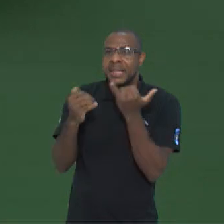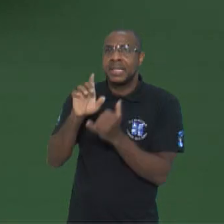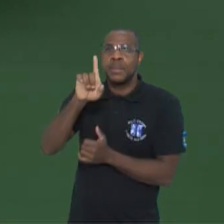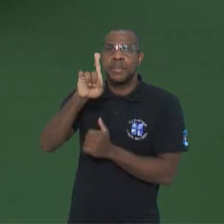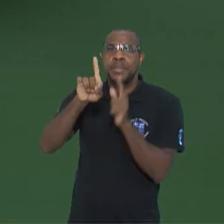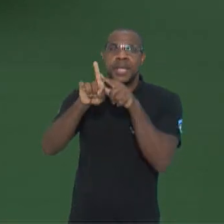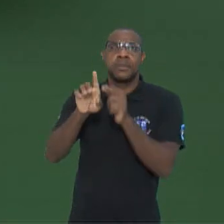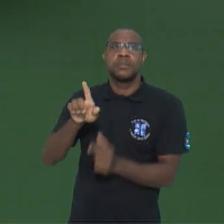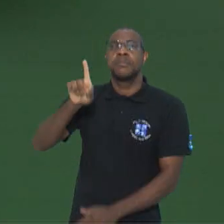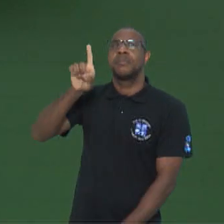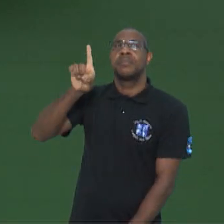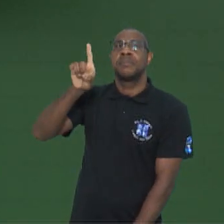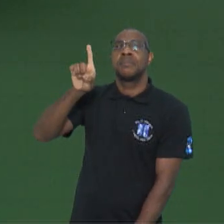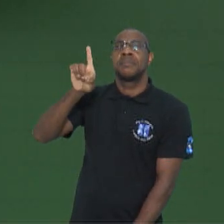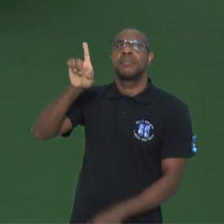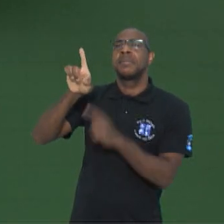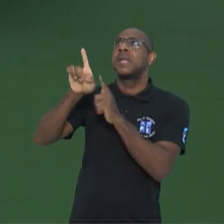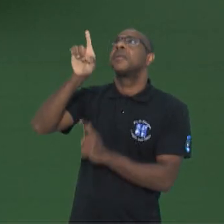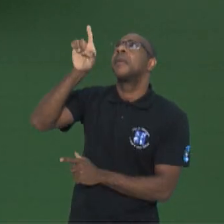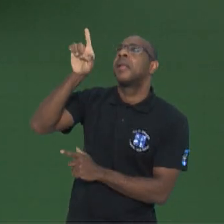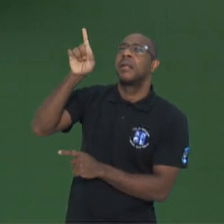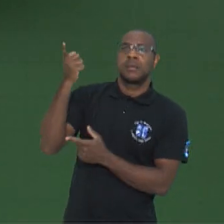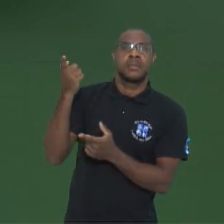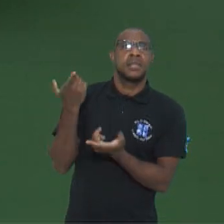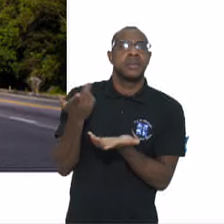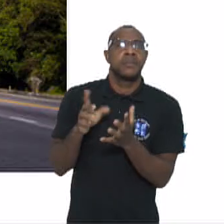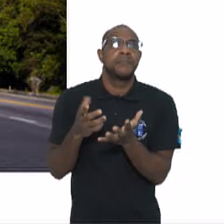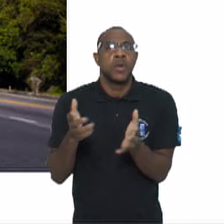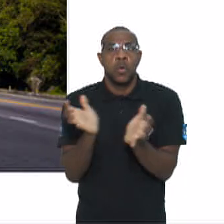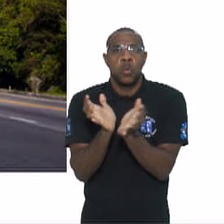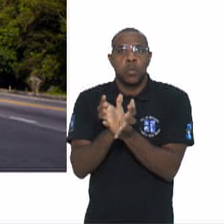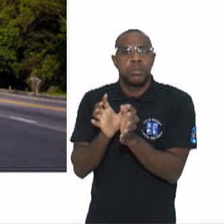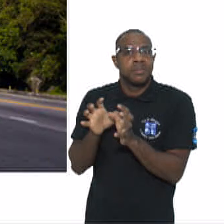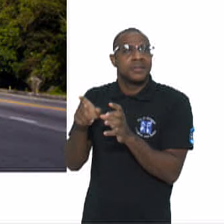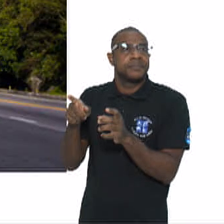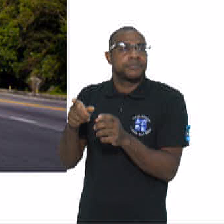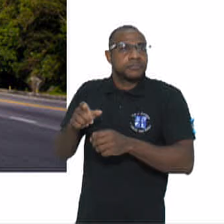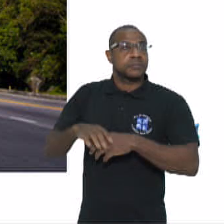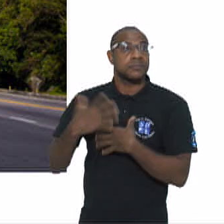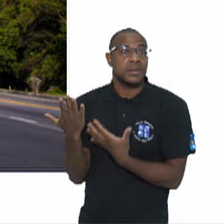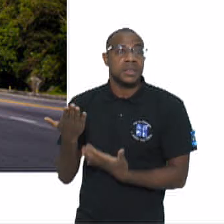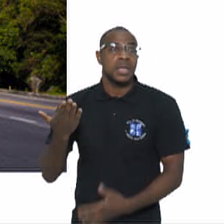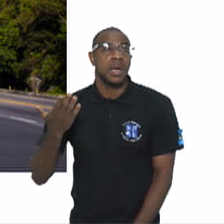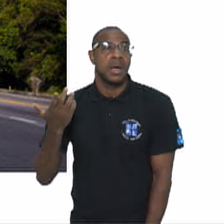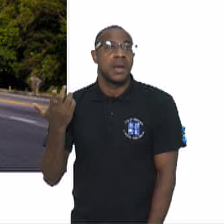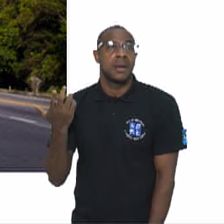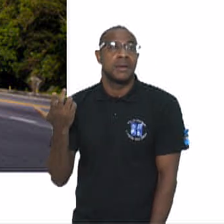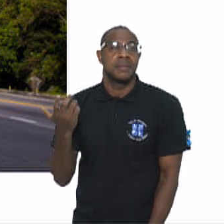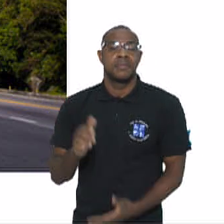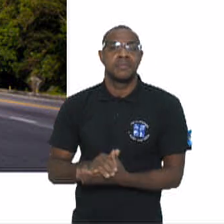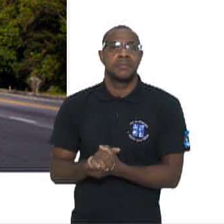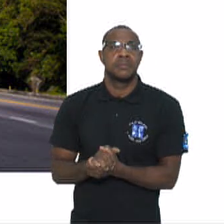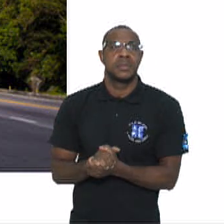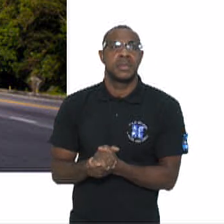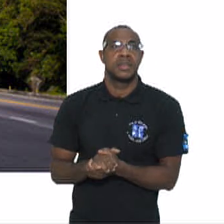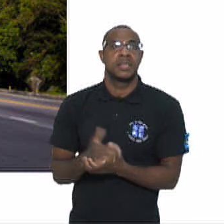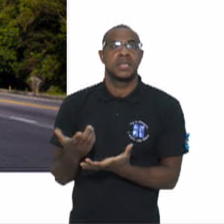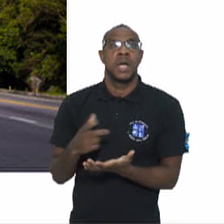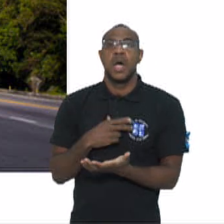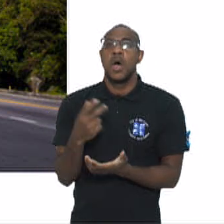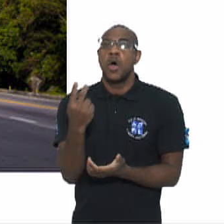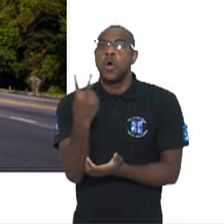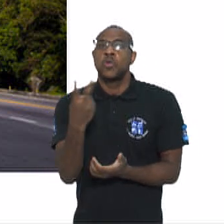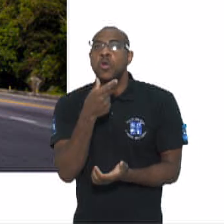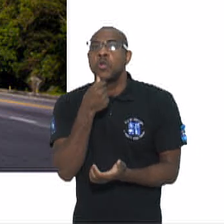conquistada. Bem, não era. Em 1912, José Teixeira Guimarães, Raul Carneiro e os irmãos Américo Alexandre